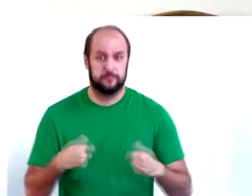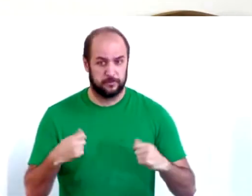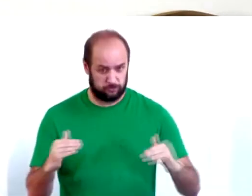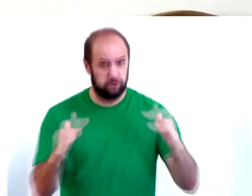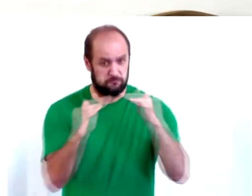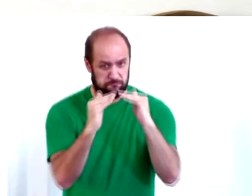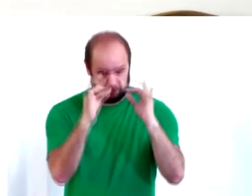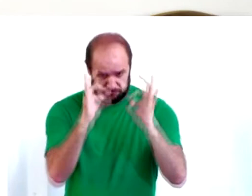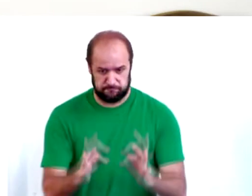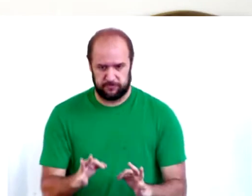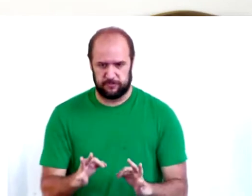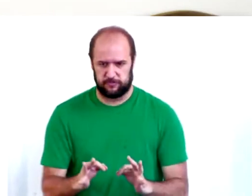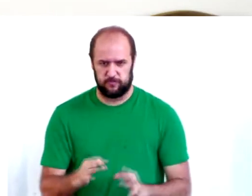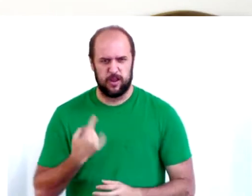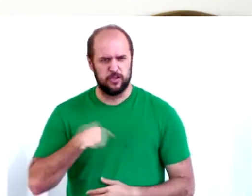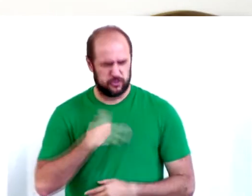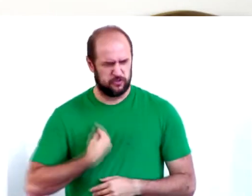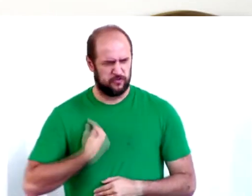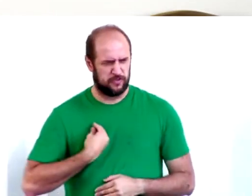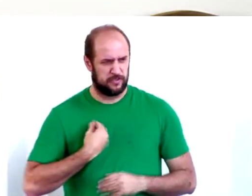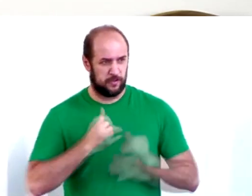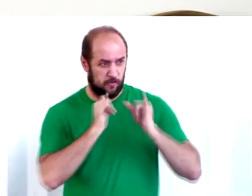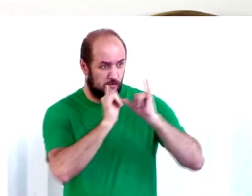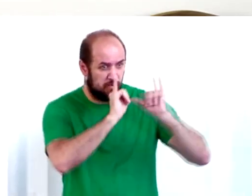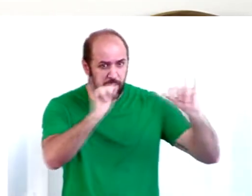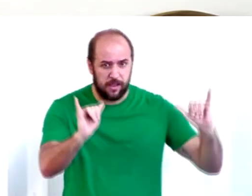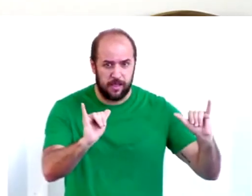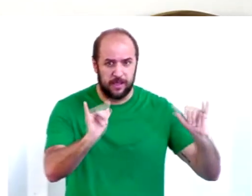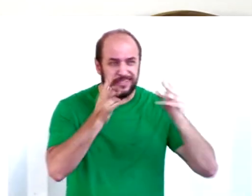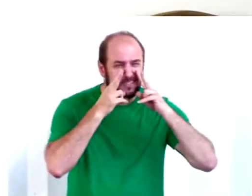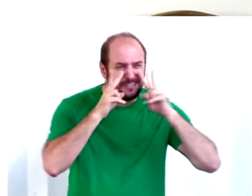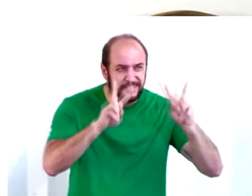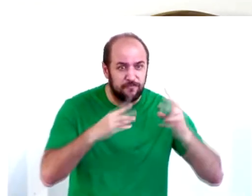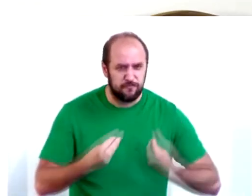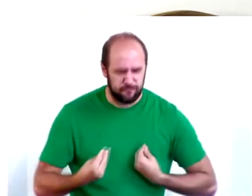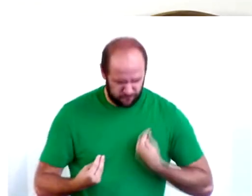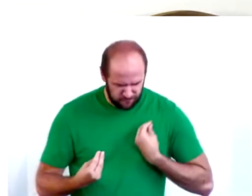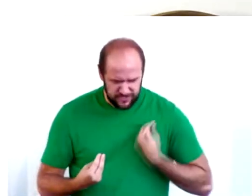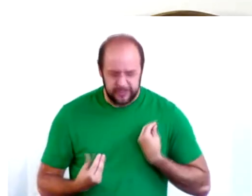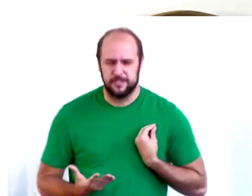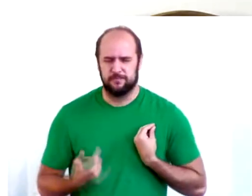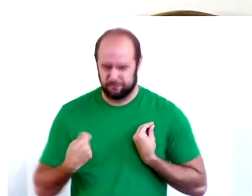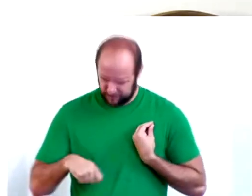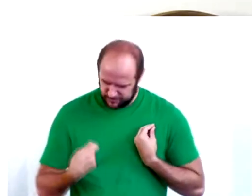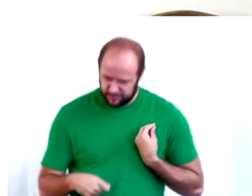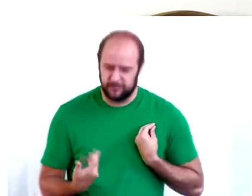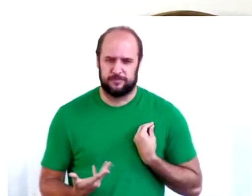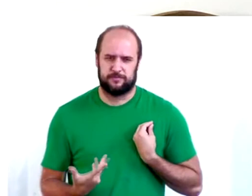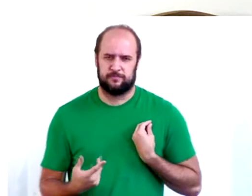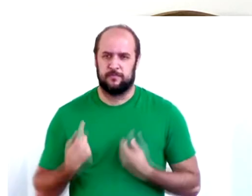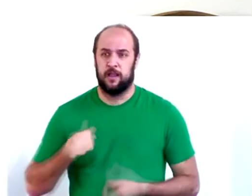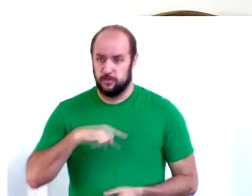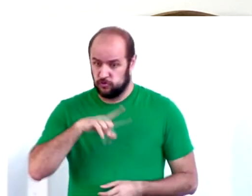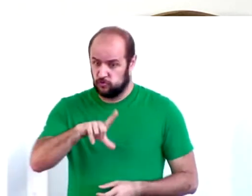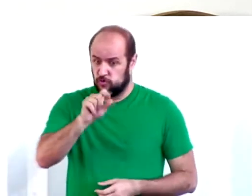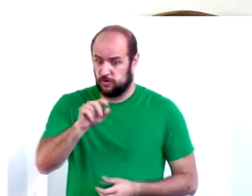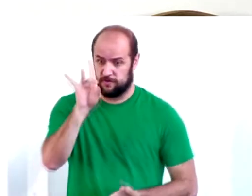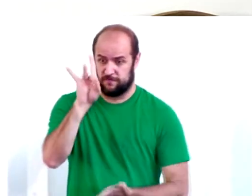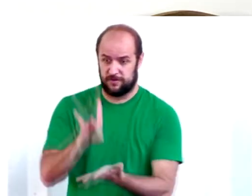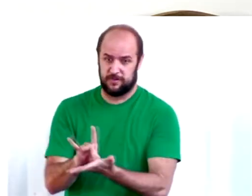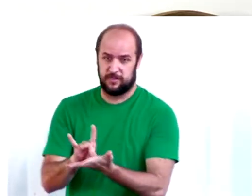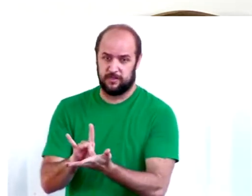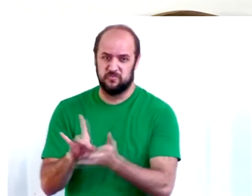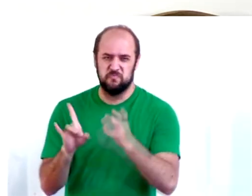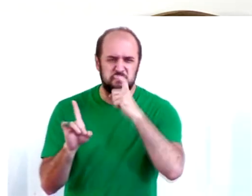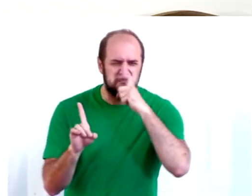estamos dando é um testemunho vivo. Se nós decidimos falar a verdade, não pode mais haver mentira